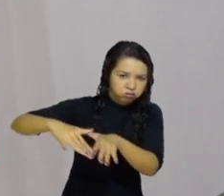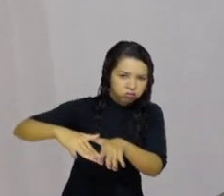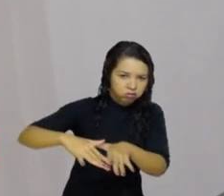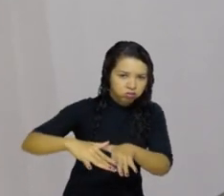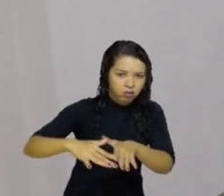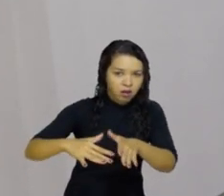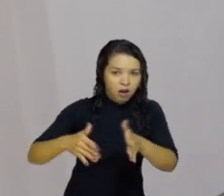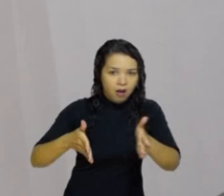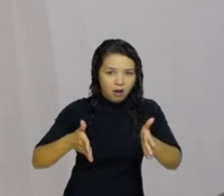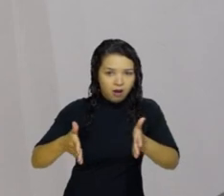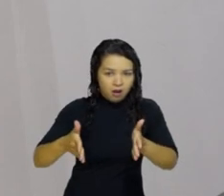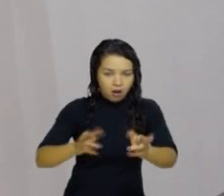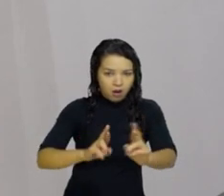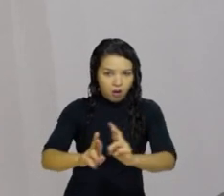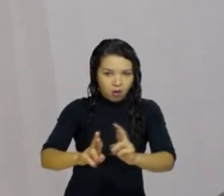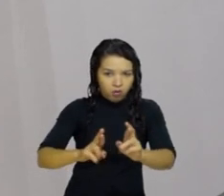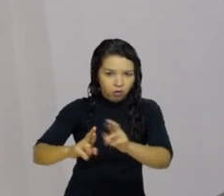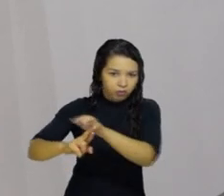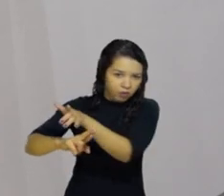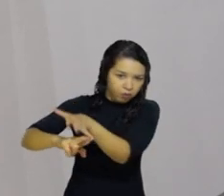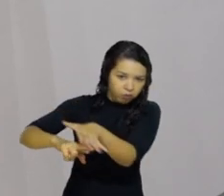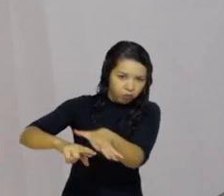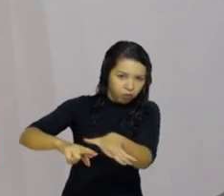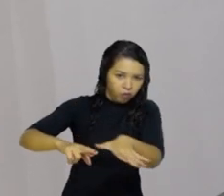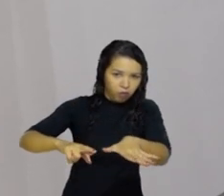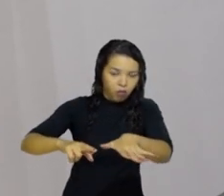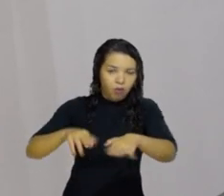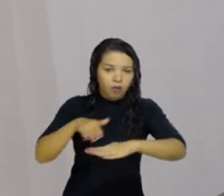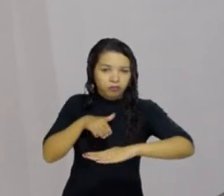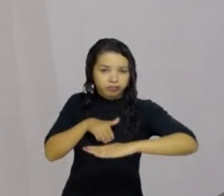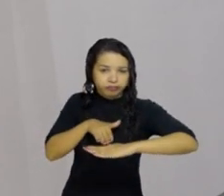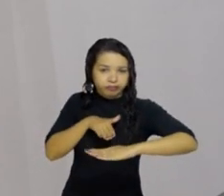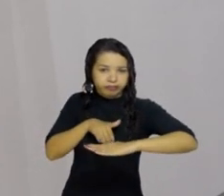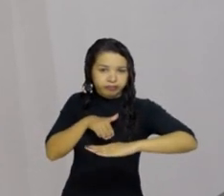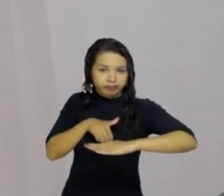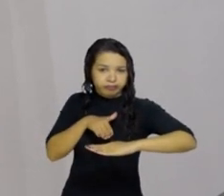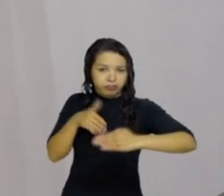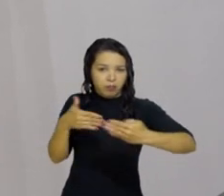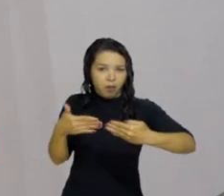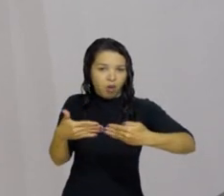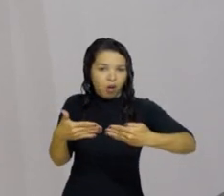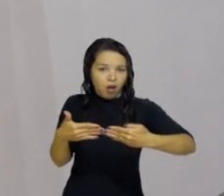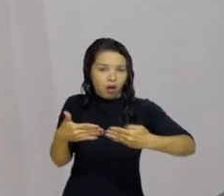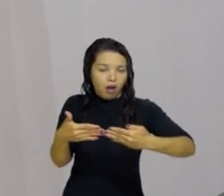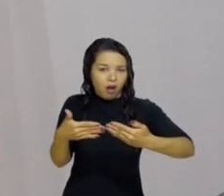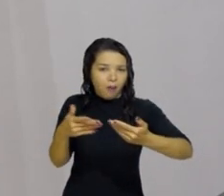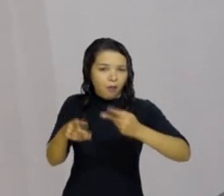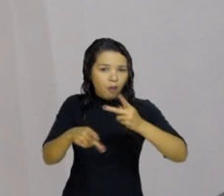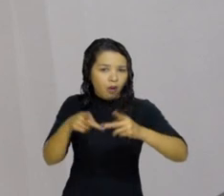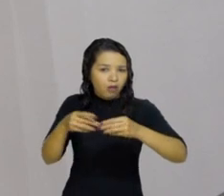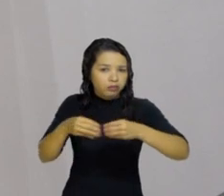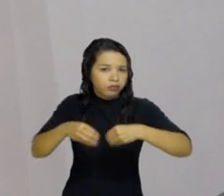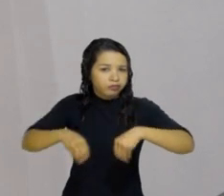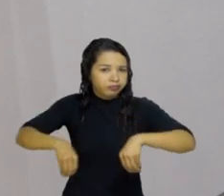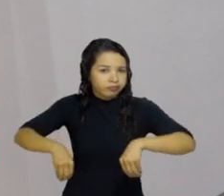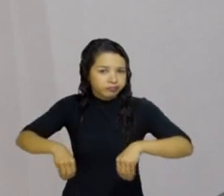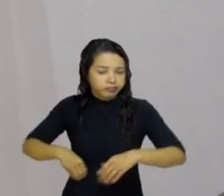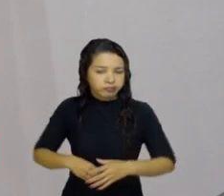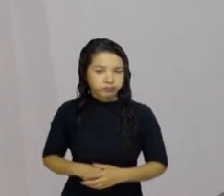da pista e transtornos, mais uma vez, à população brasileira. Além deste, em dezembro